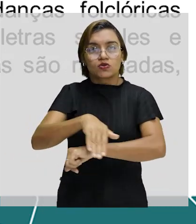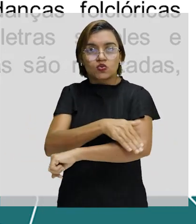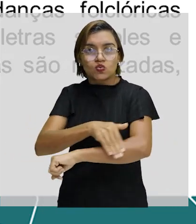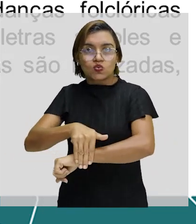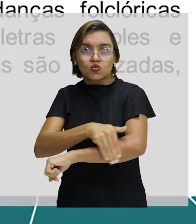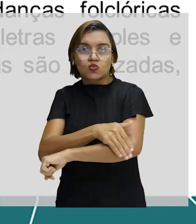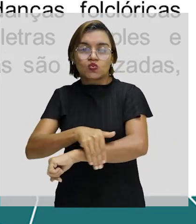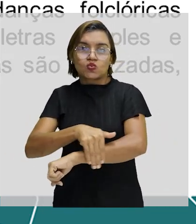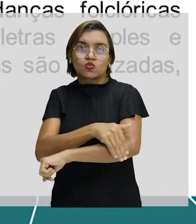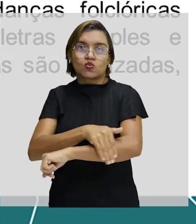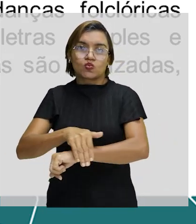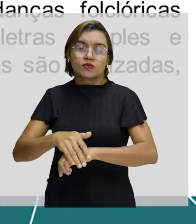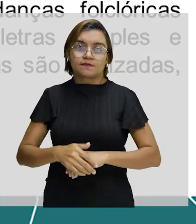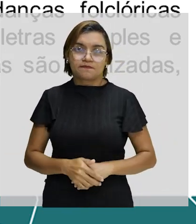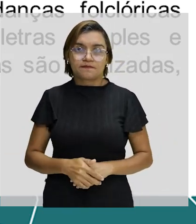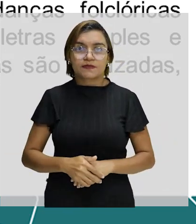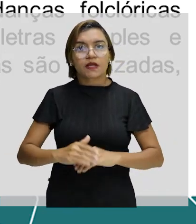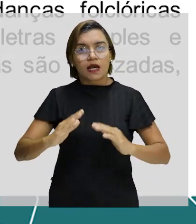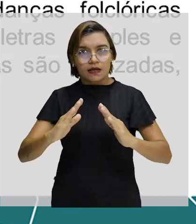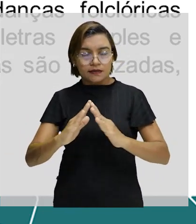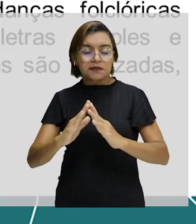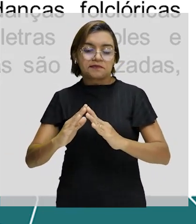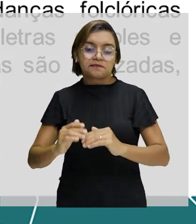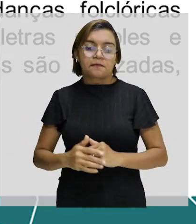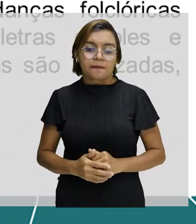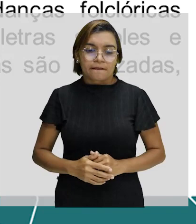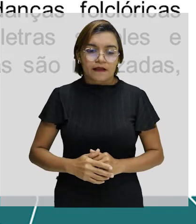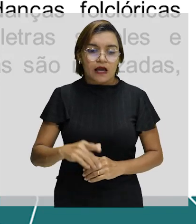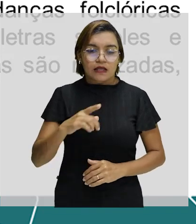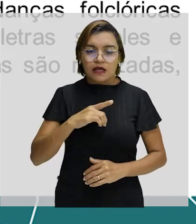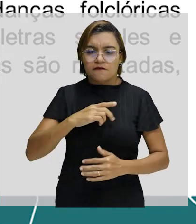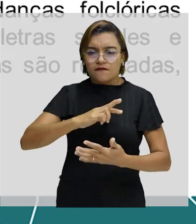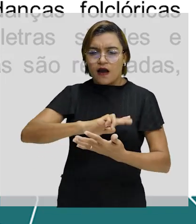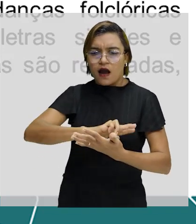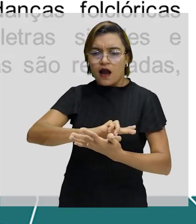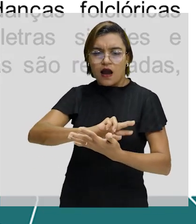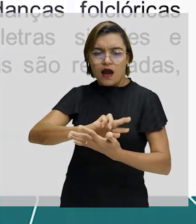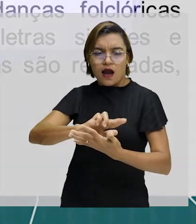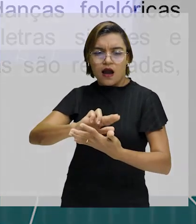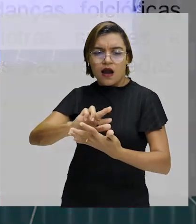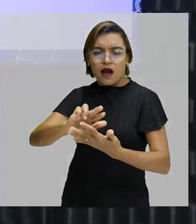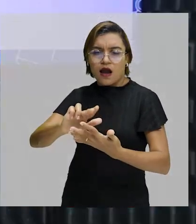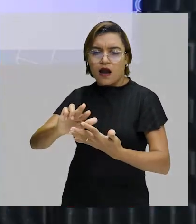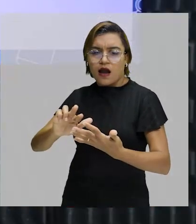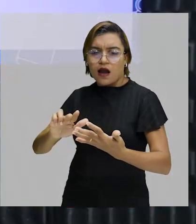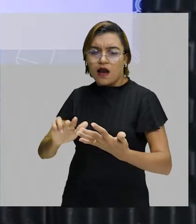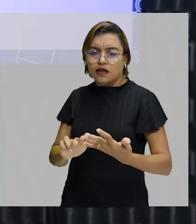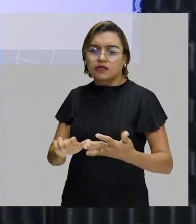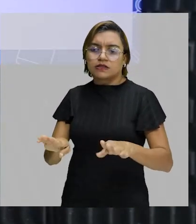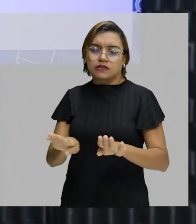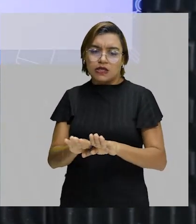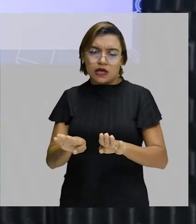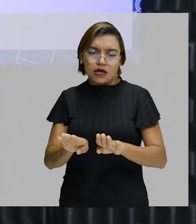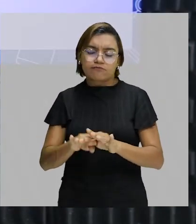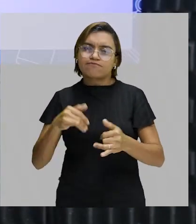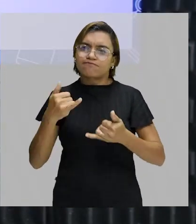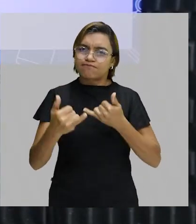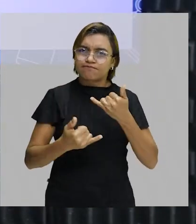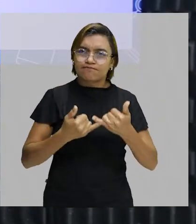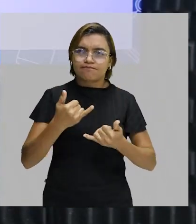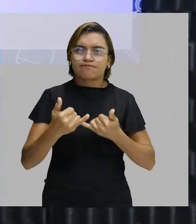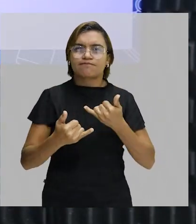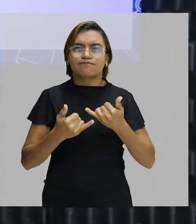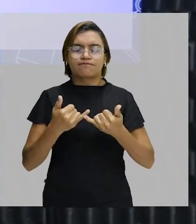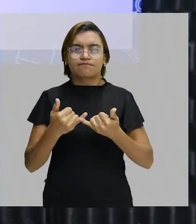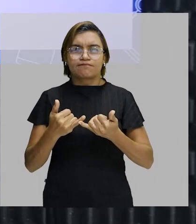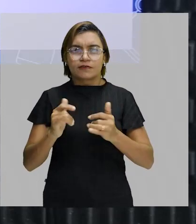e largos. Eu falo aqui de diversidade, de brincadeira, de gestos